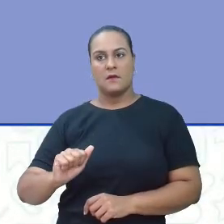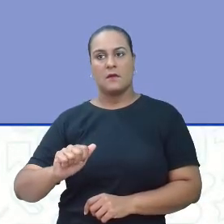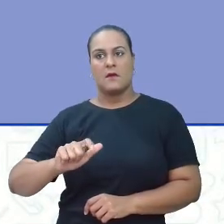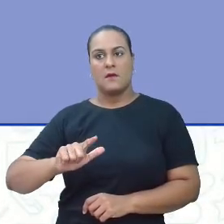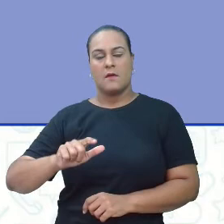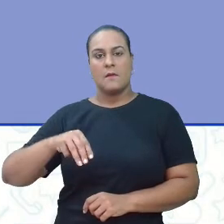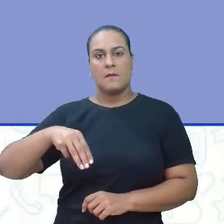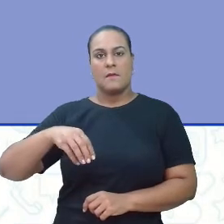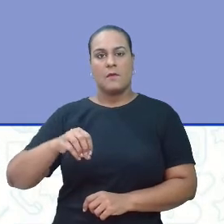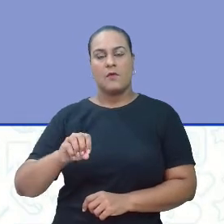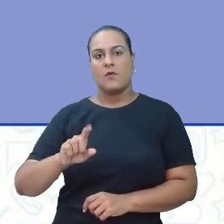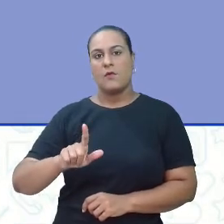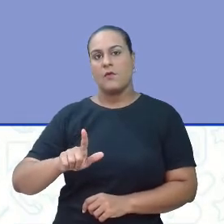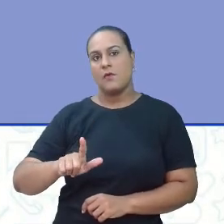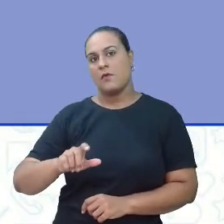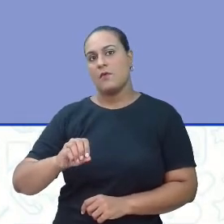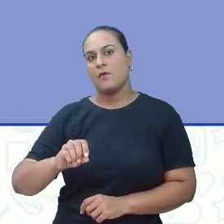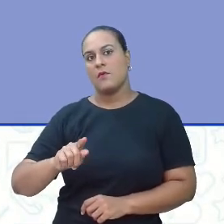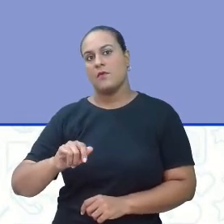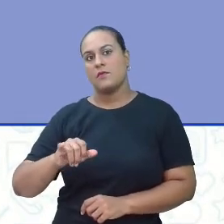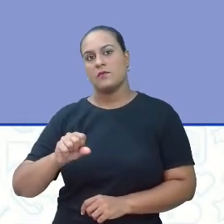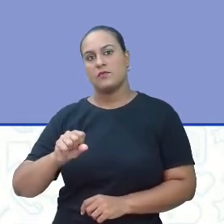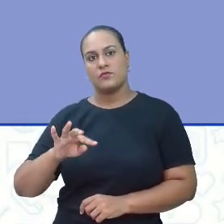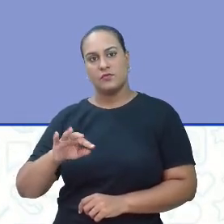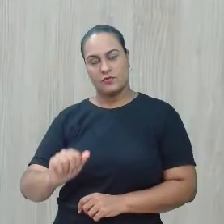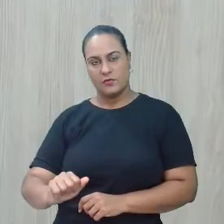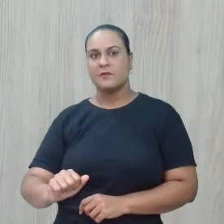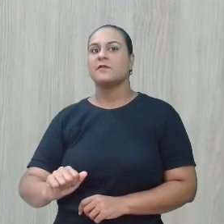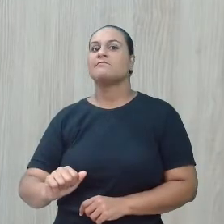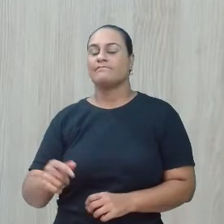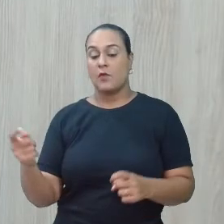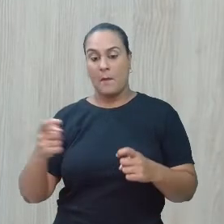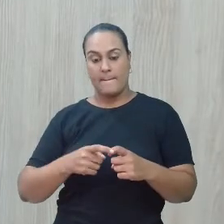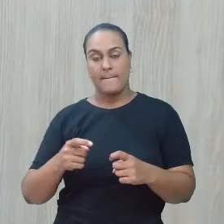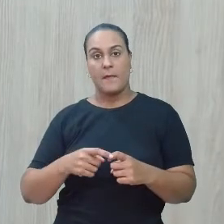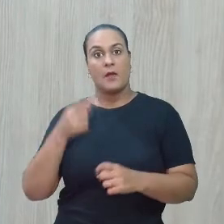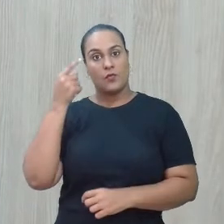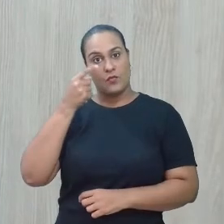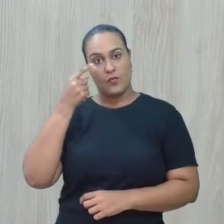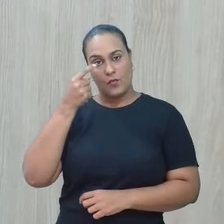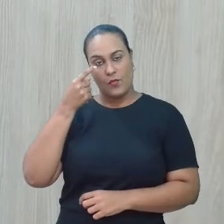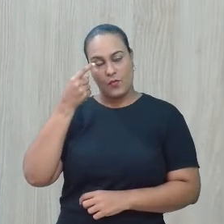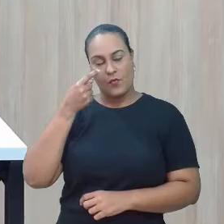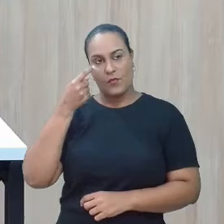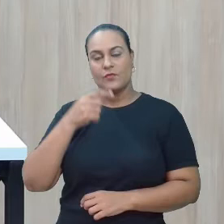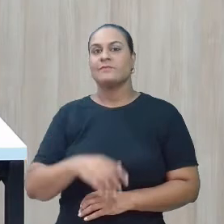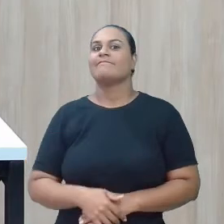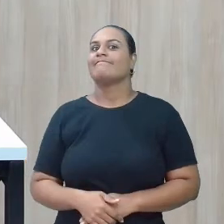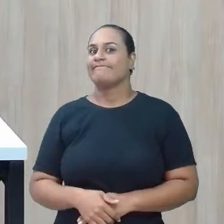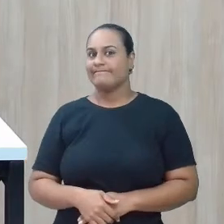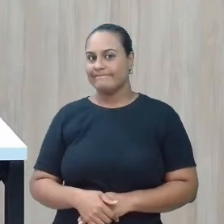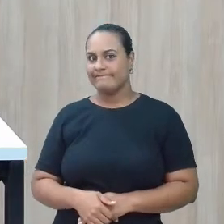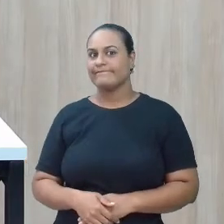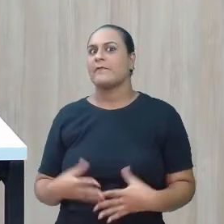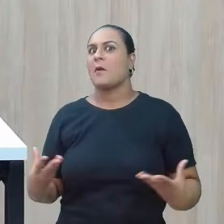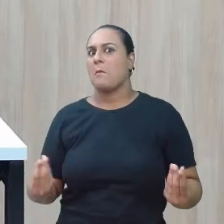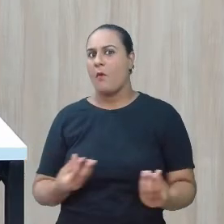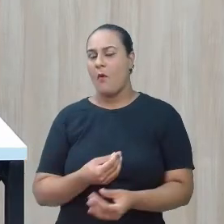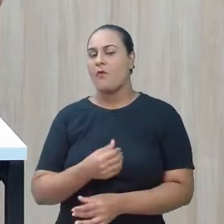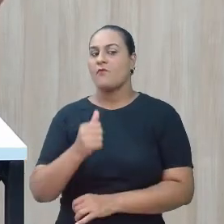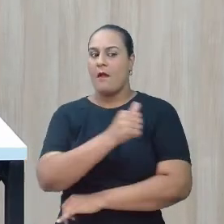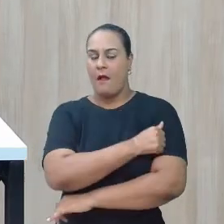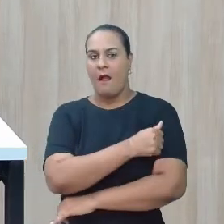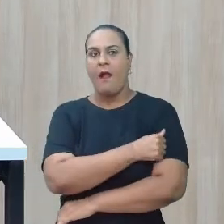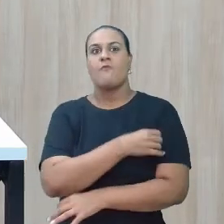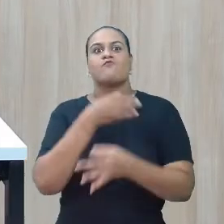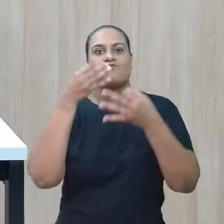dos olhos, o especialista que vai ver o que nós temos nos nossos olhos, professora. Que bom, então eu acredito que aí muita gente acertou.